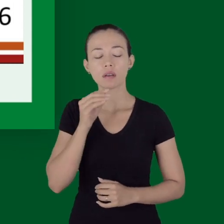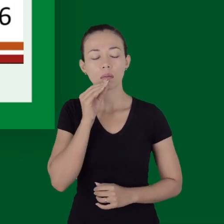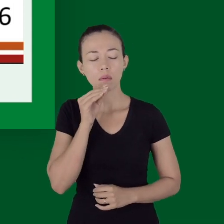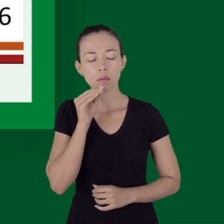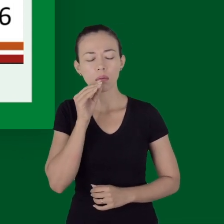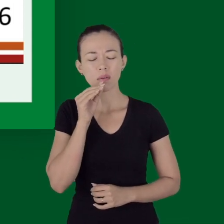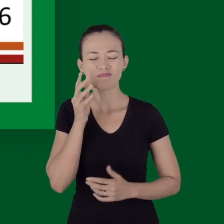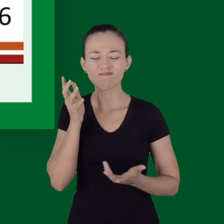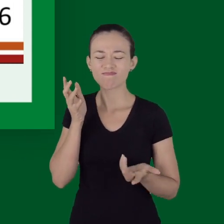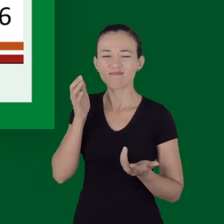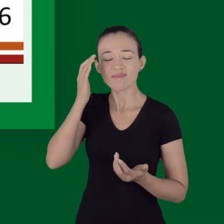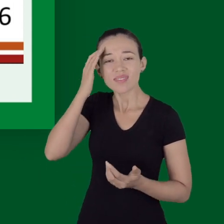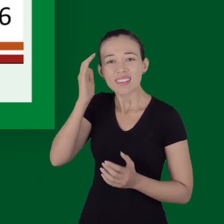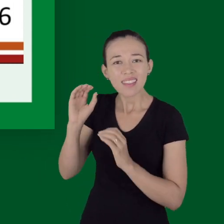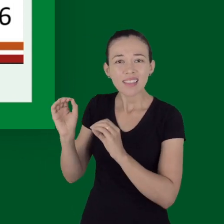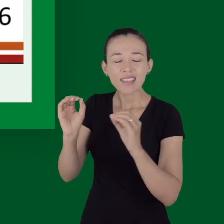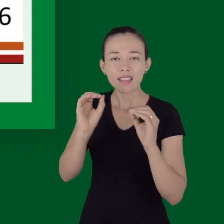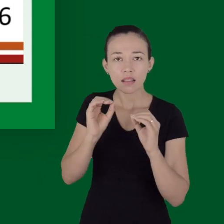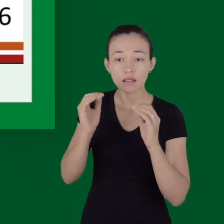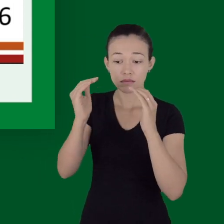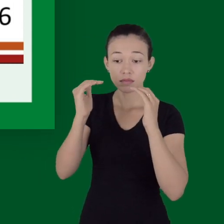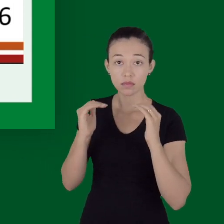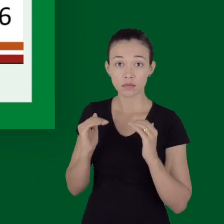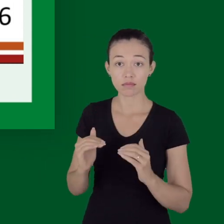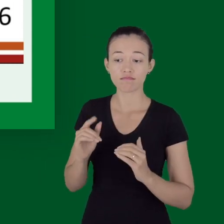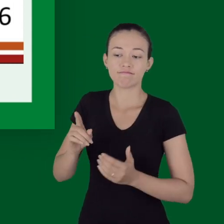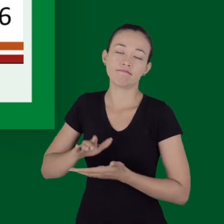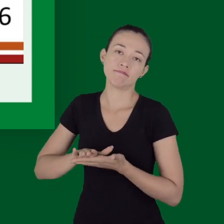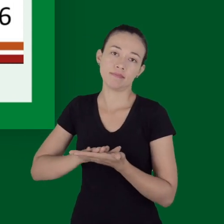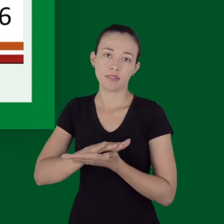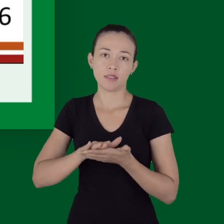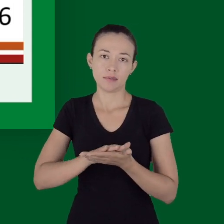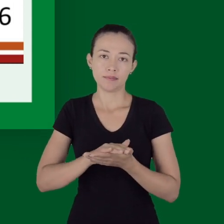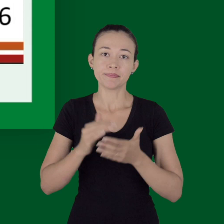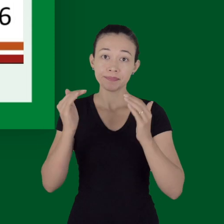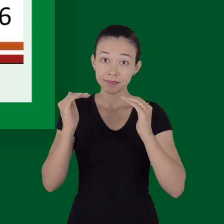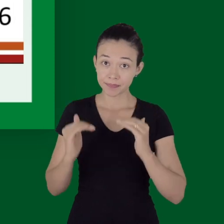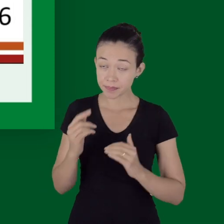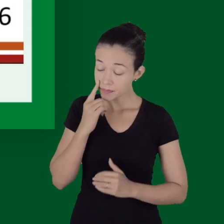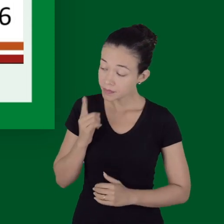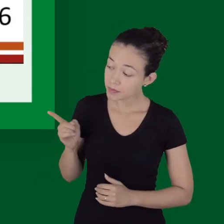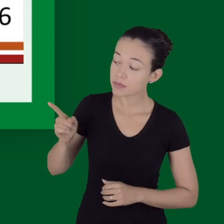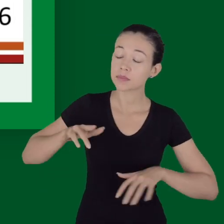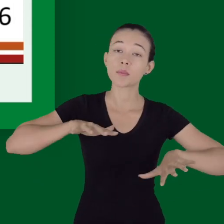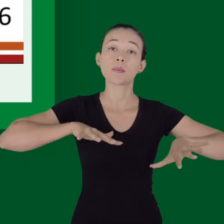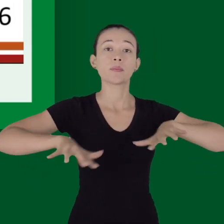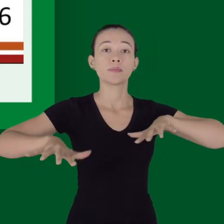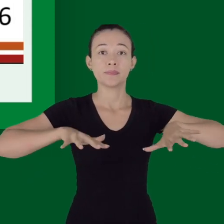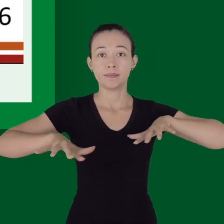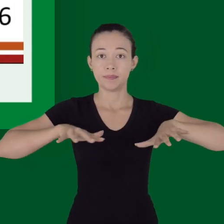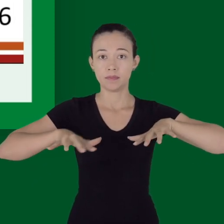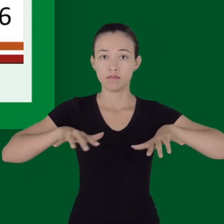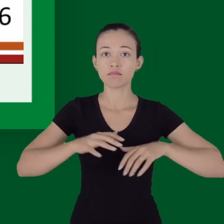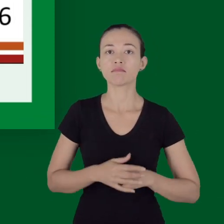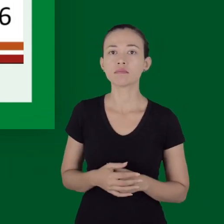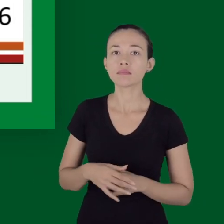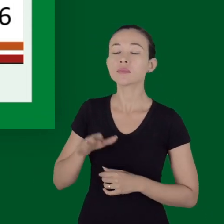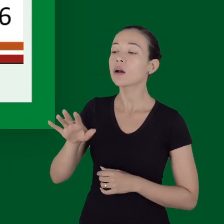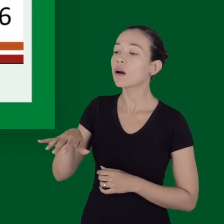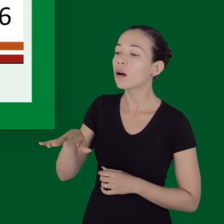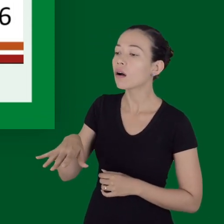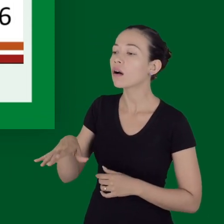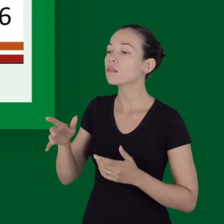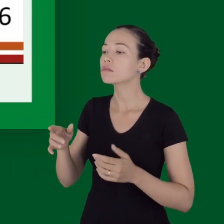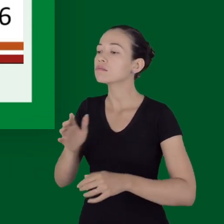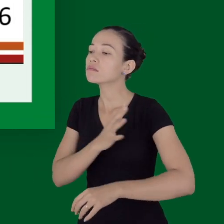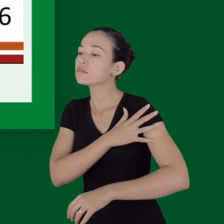6. O 6, que seria a melhor resposta, obedece a comandos. 5, localiza a dor, né? Faz um estímulo de pressão, ele vai com a mão no